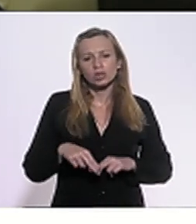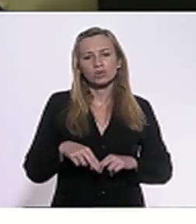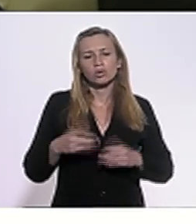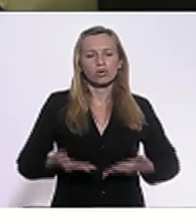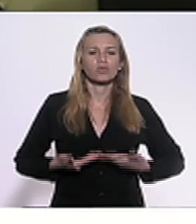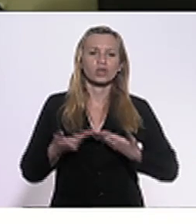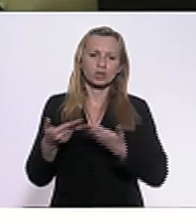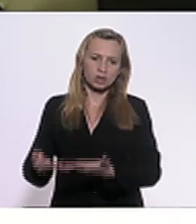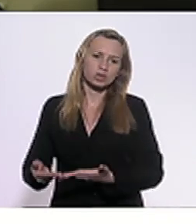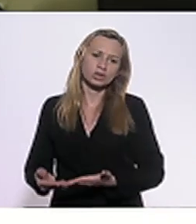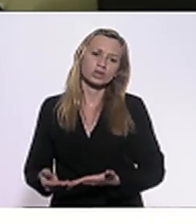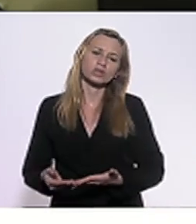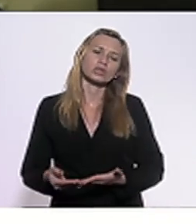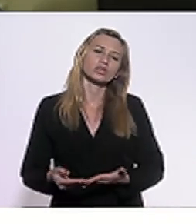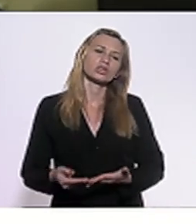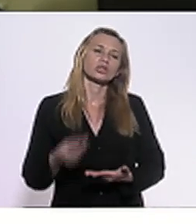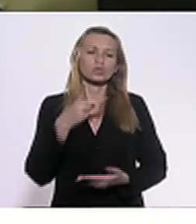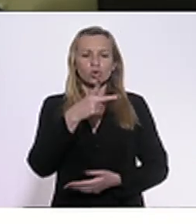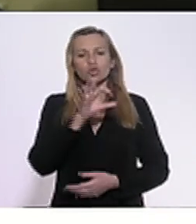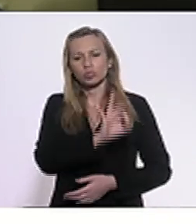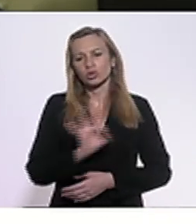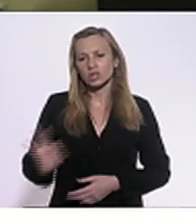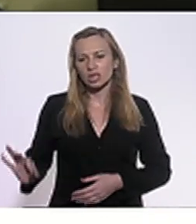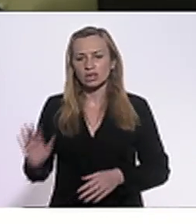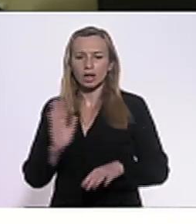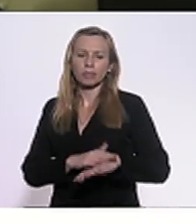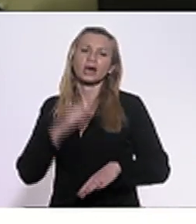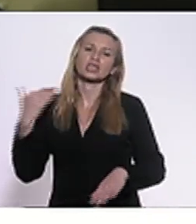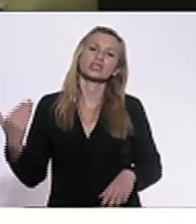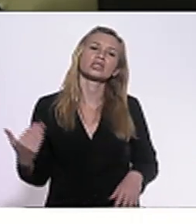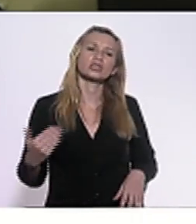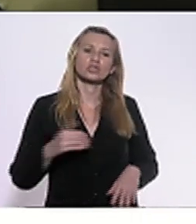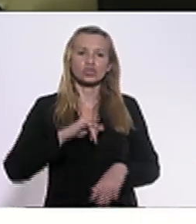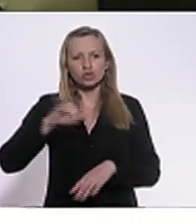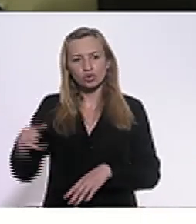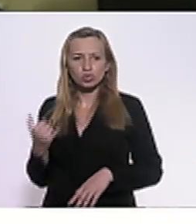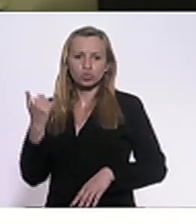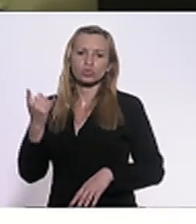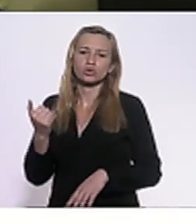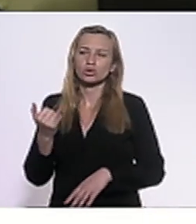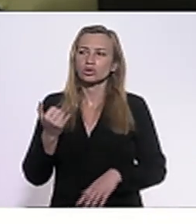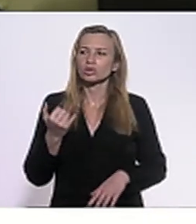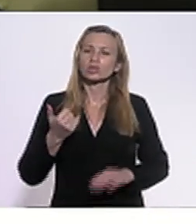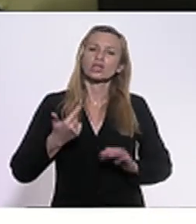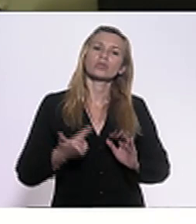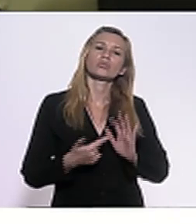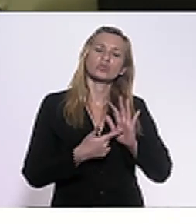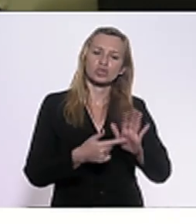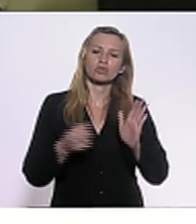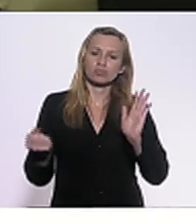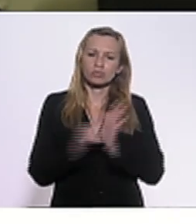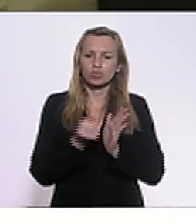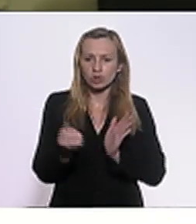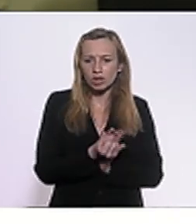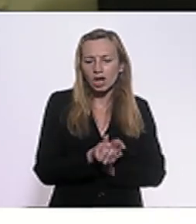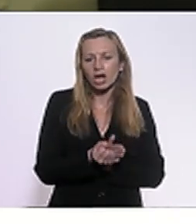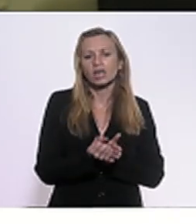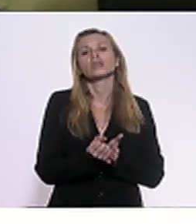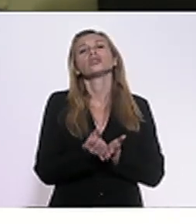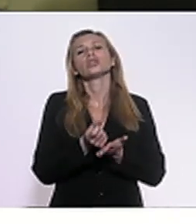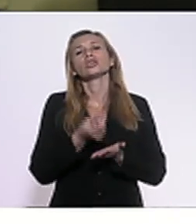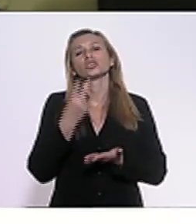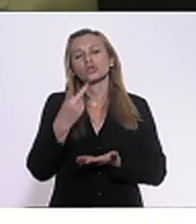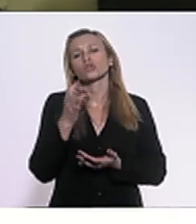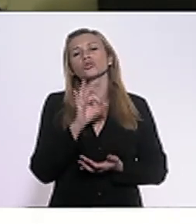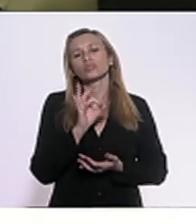oferecido aos investidores 2% a mais de juros, além do que já estava previsto no contrato. Aliás, esses 2%